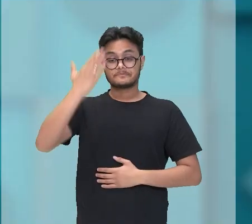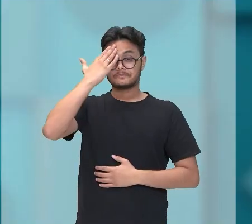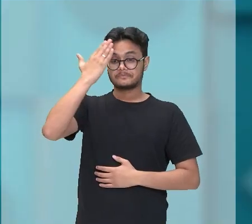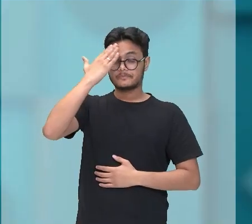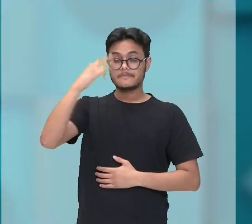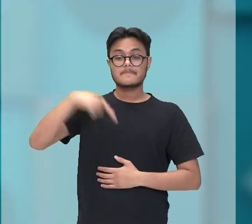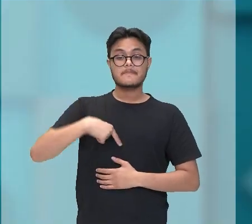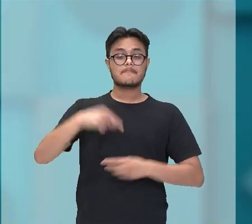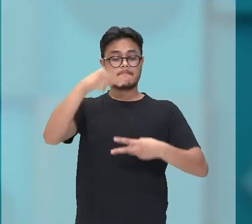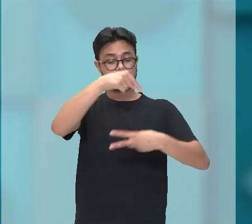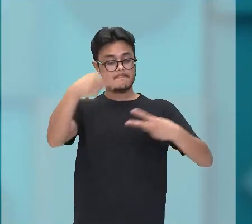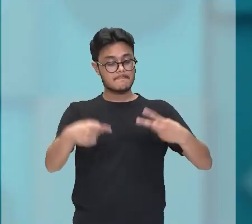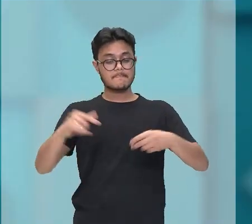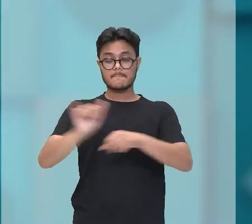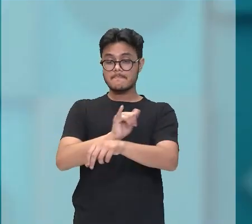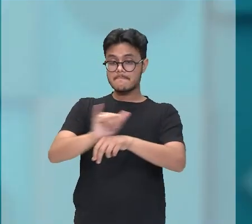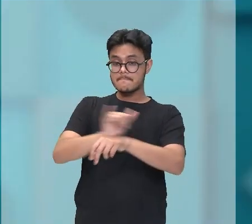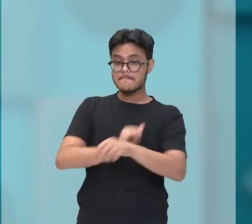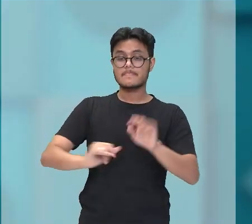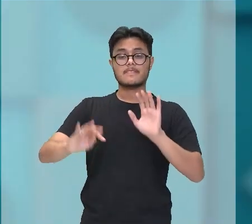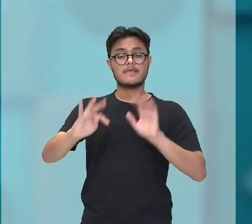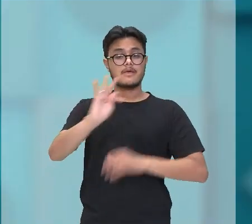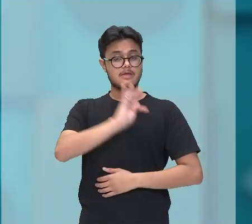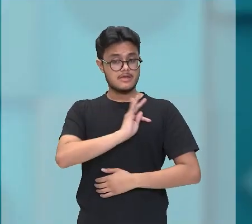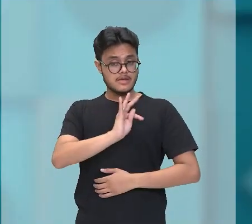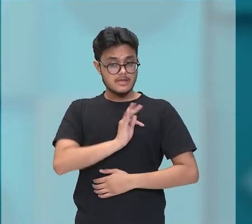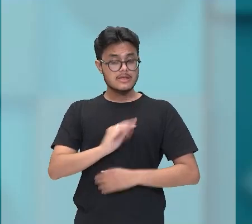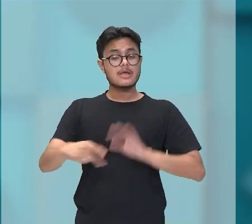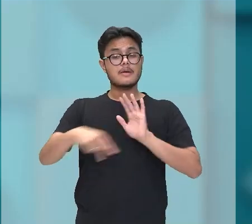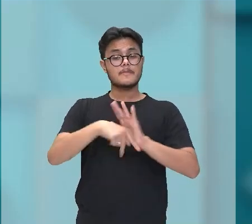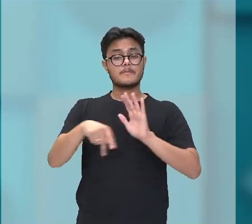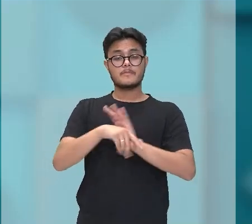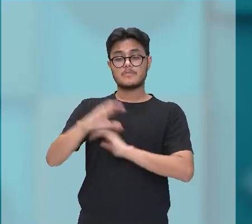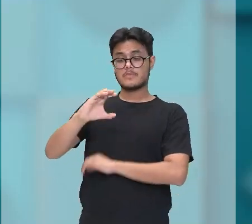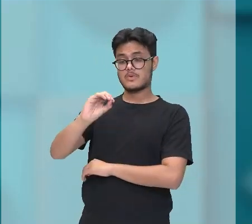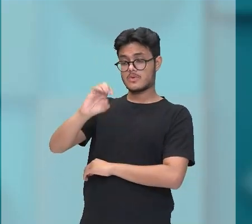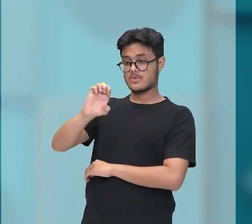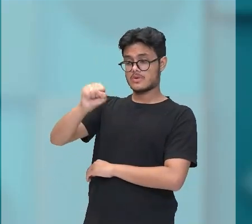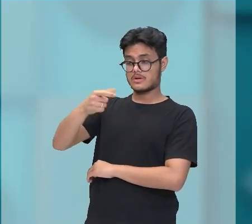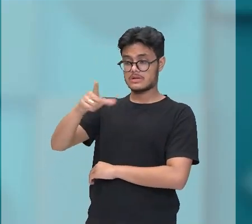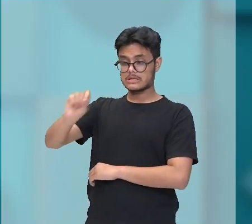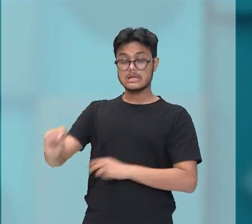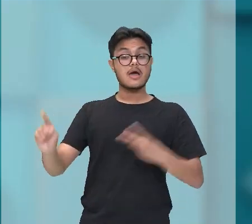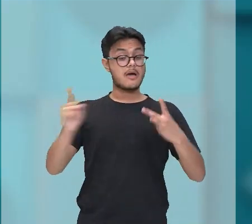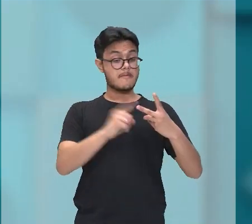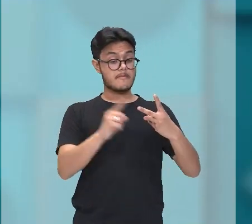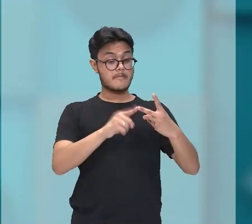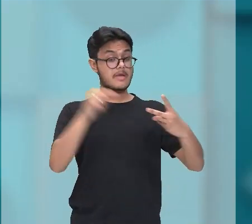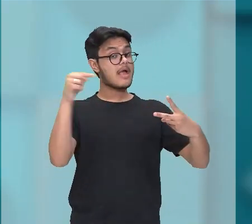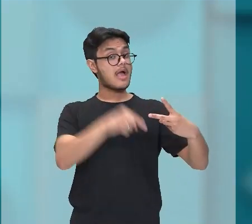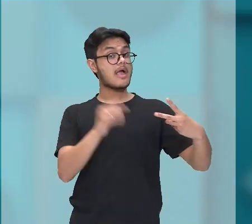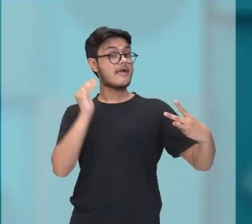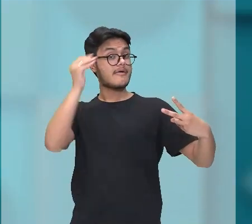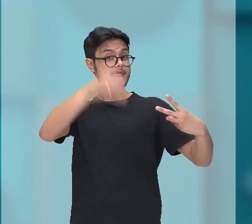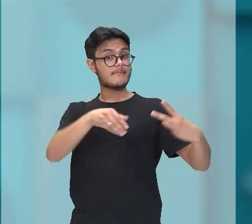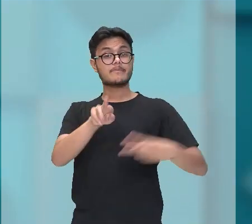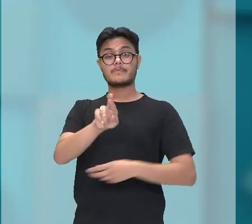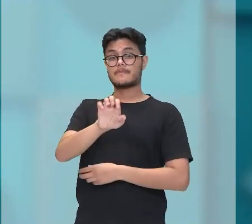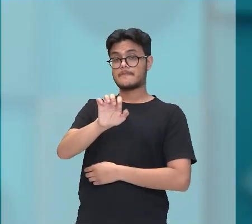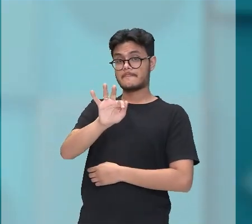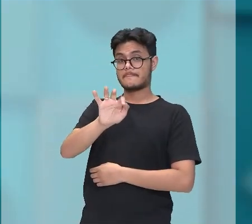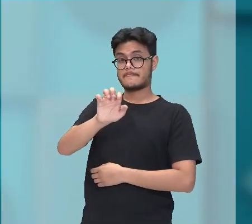que existem essas duas formas de coesão, mas que nós vamos nos deter na coesão referencial, tá bom? Então,